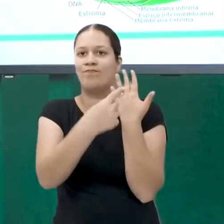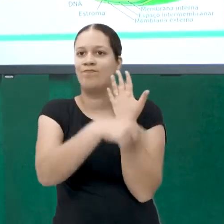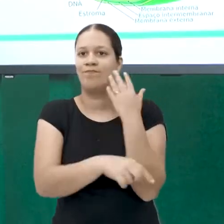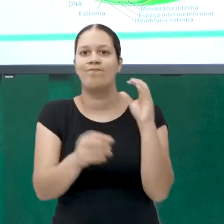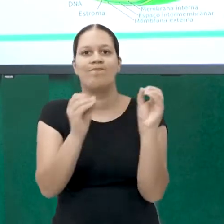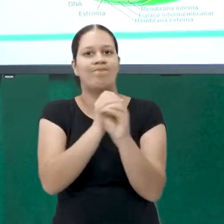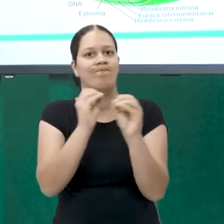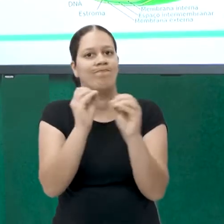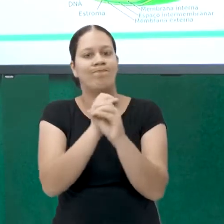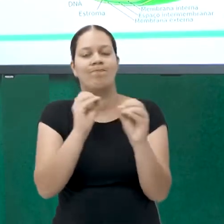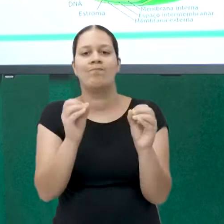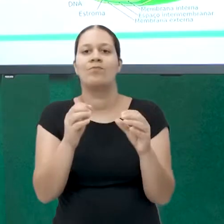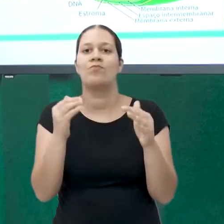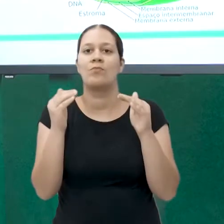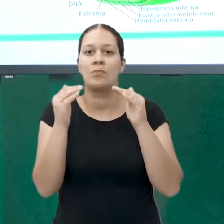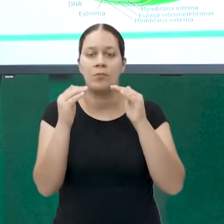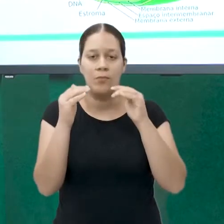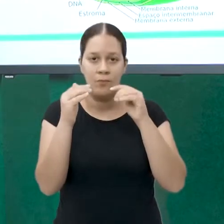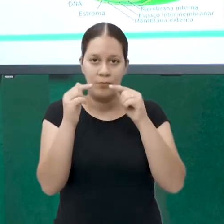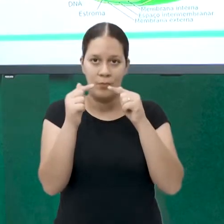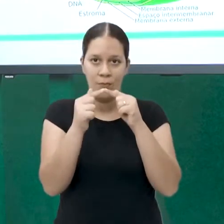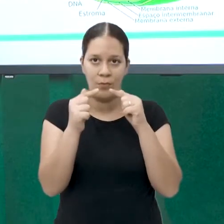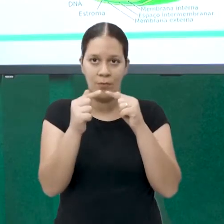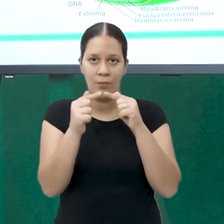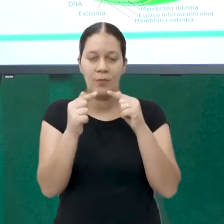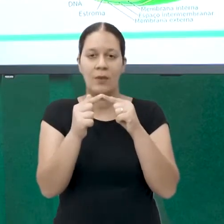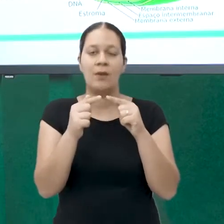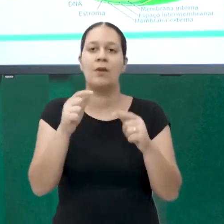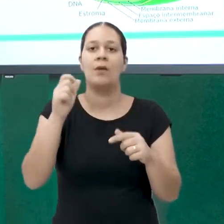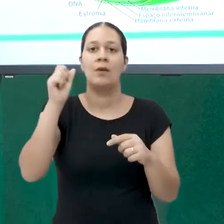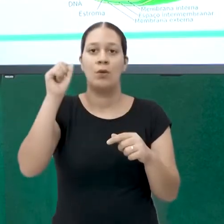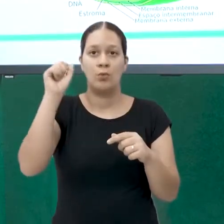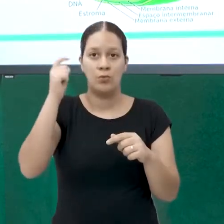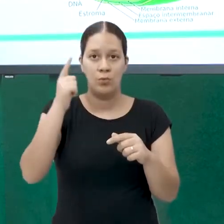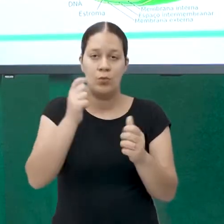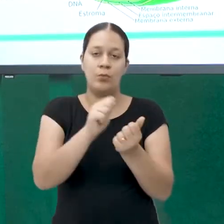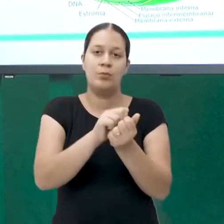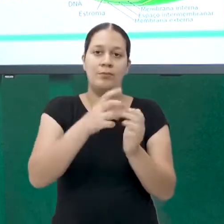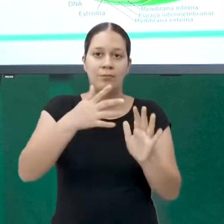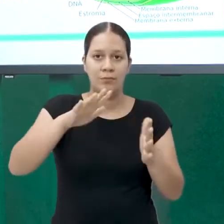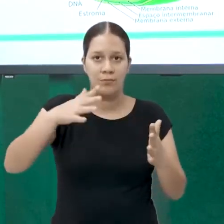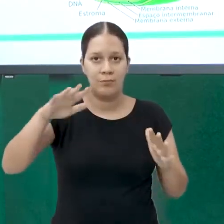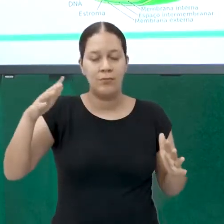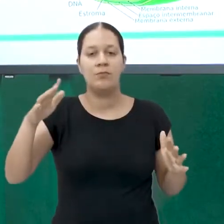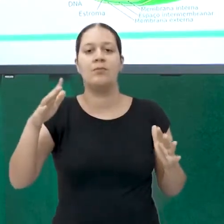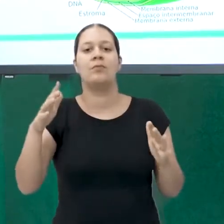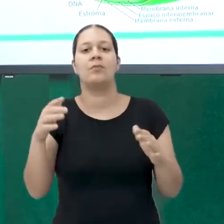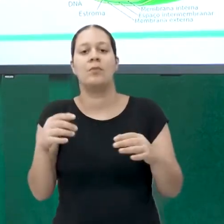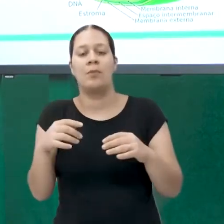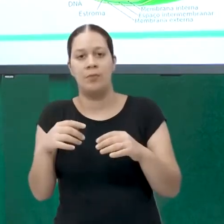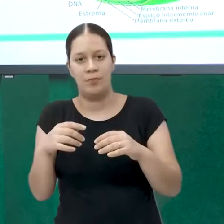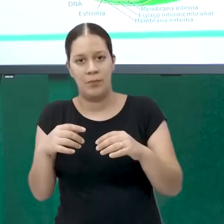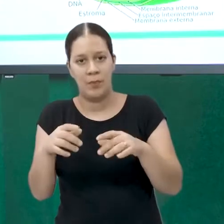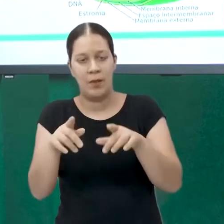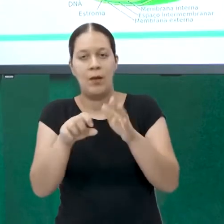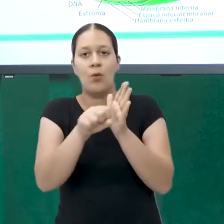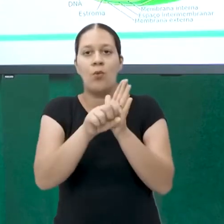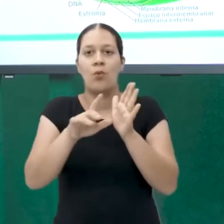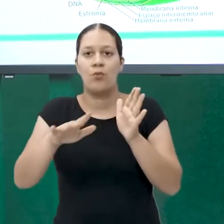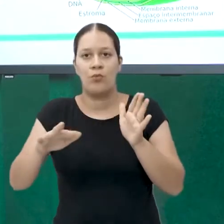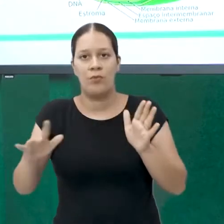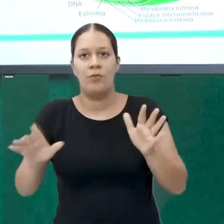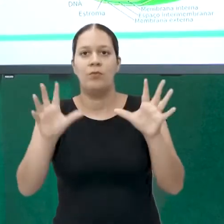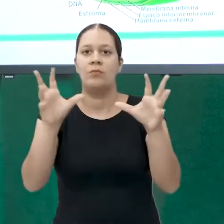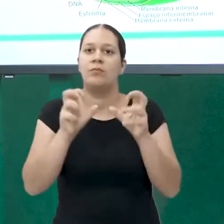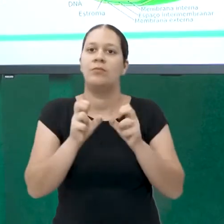fazer fotossíntese, tá? Então, uma combinação aqui, luminosidade, luz solar, chegando